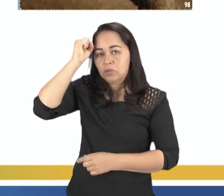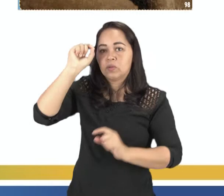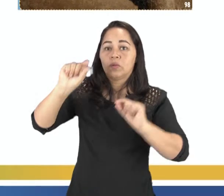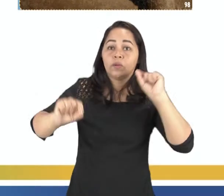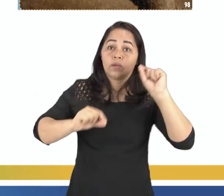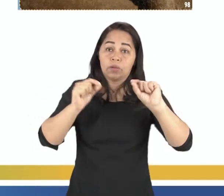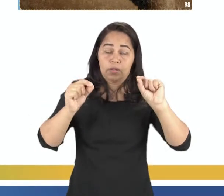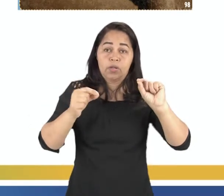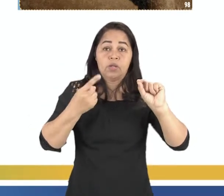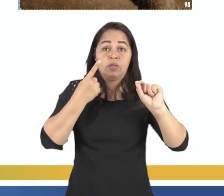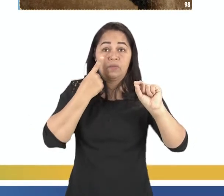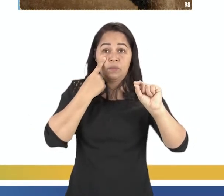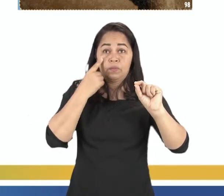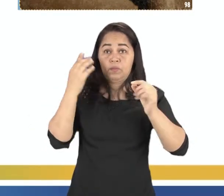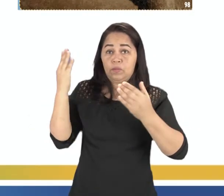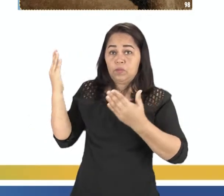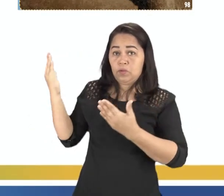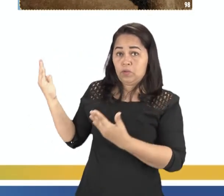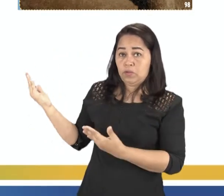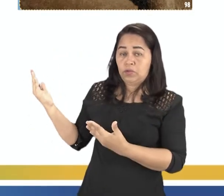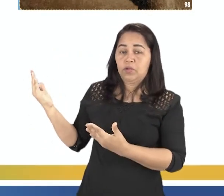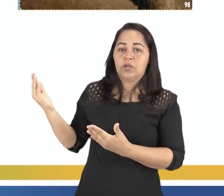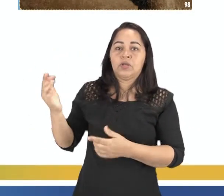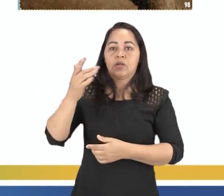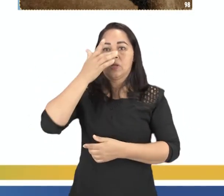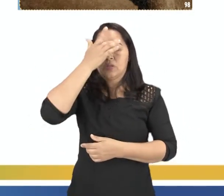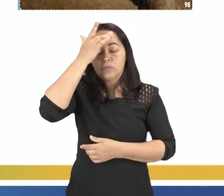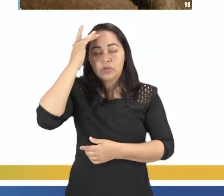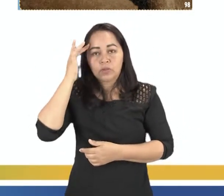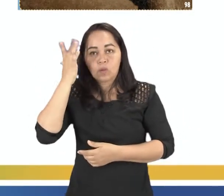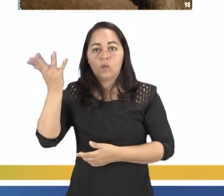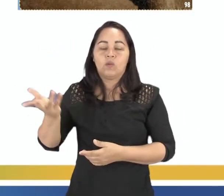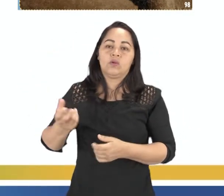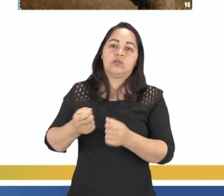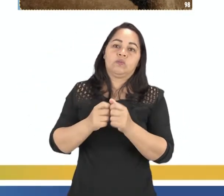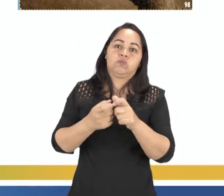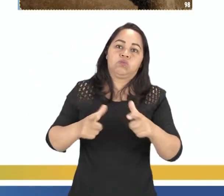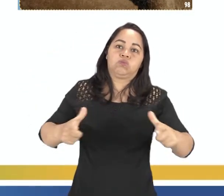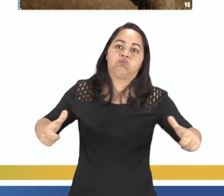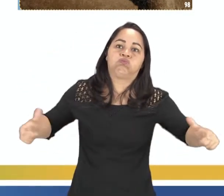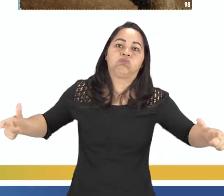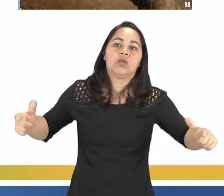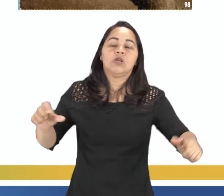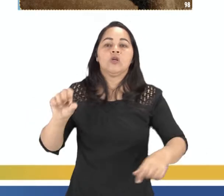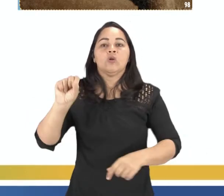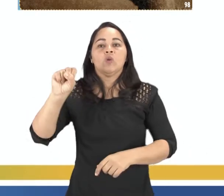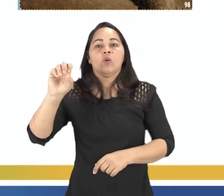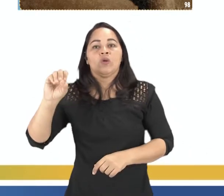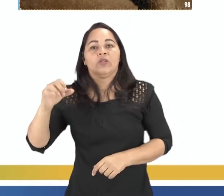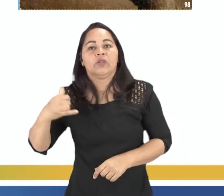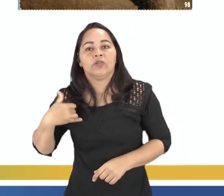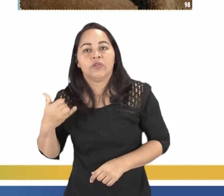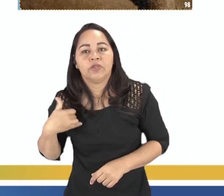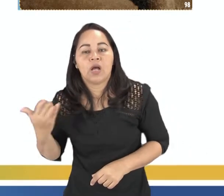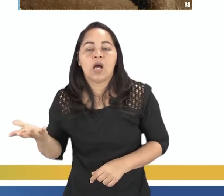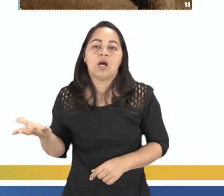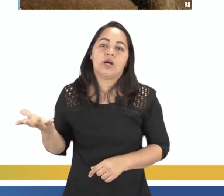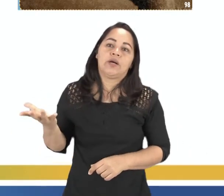fato de que, com o aumento da expectativa de vida da humanidade, né, hoje em dia as pessoas vivem cerca de 80 anos